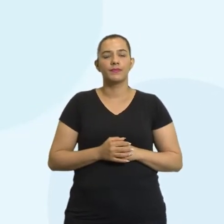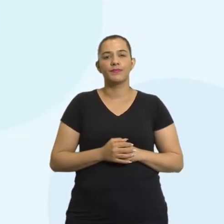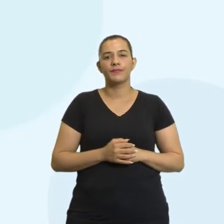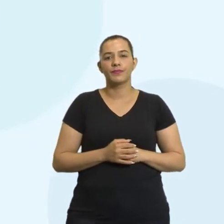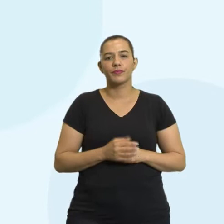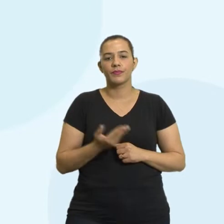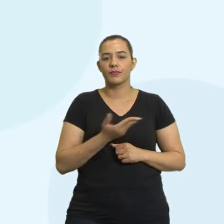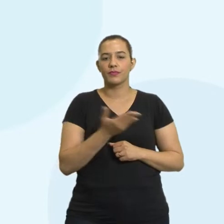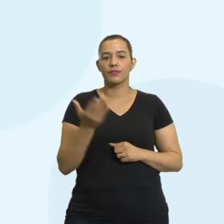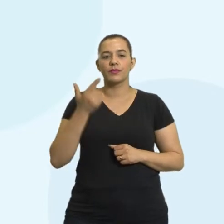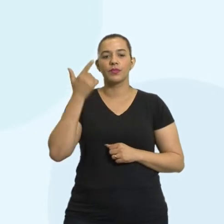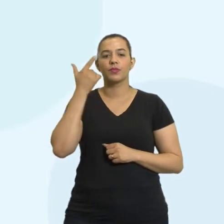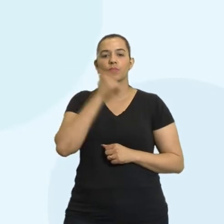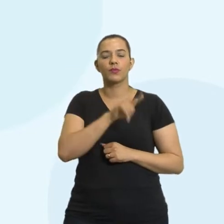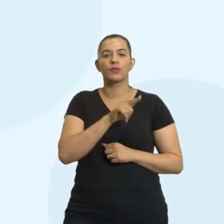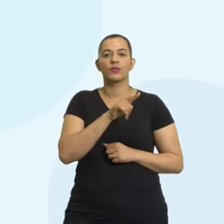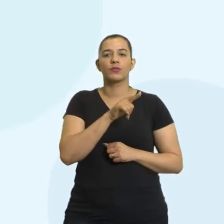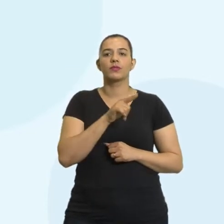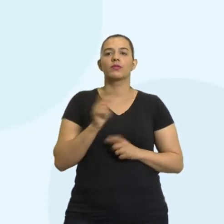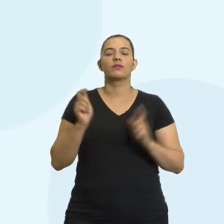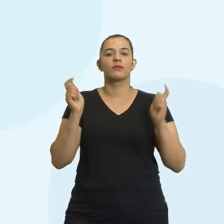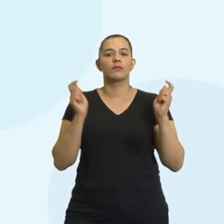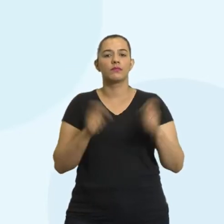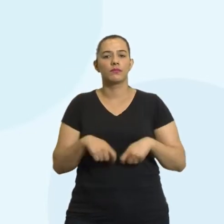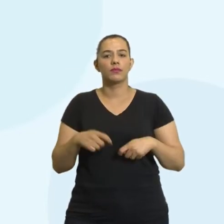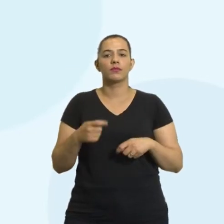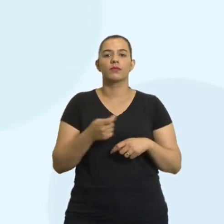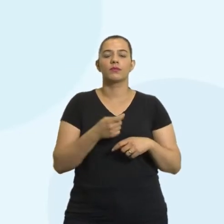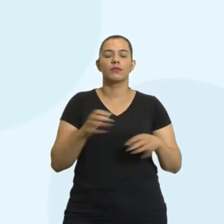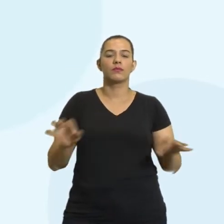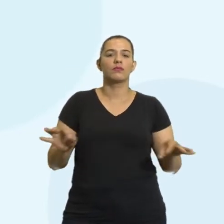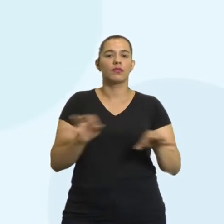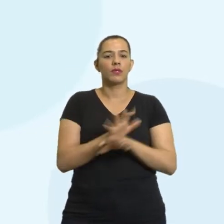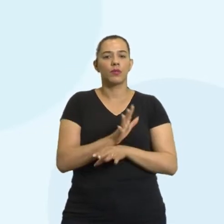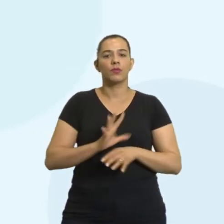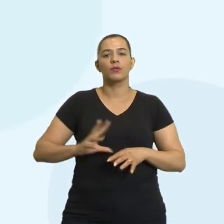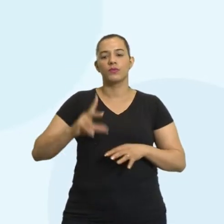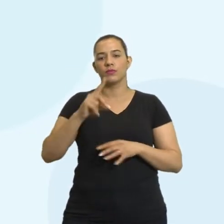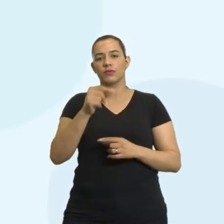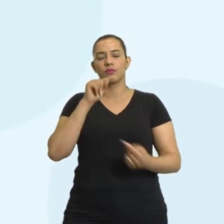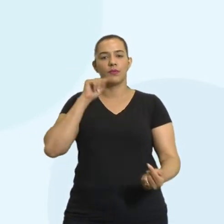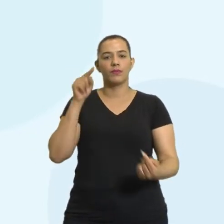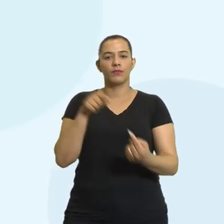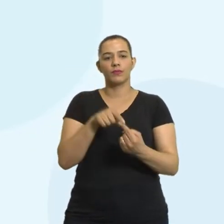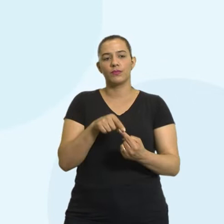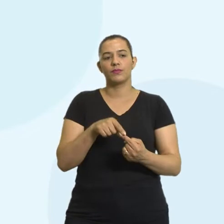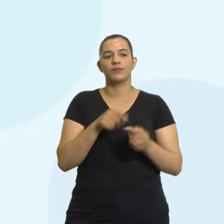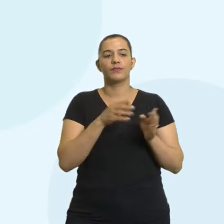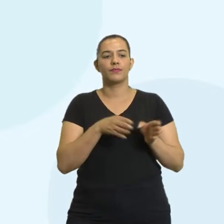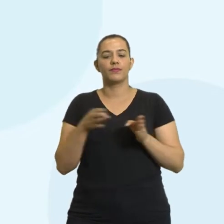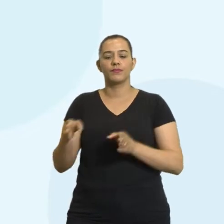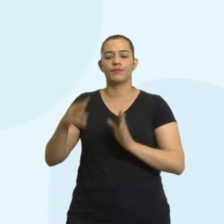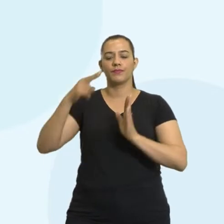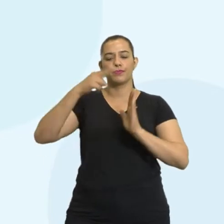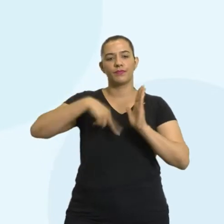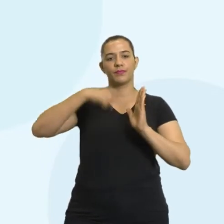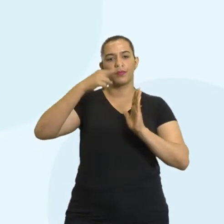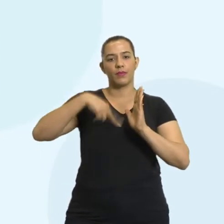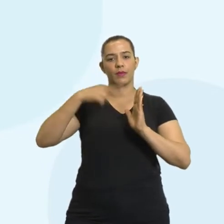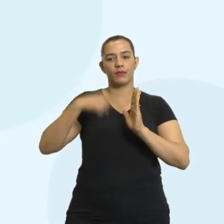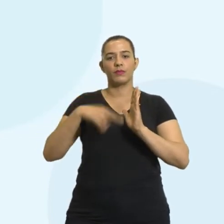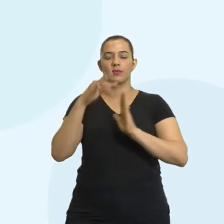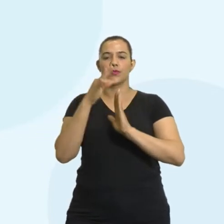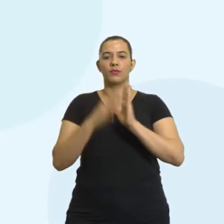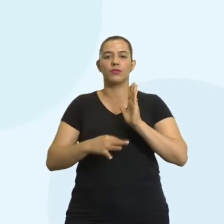Para que possa concretizar os objetivos ou o objetivo da leitura daquele